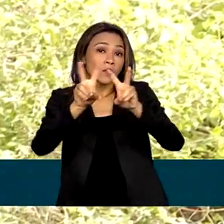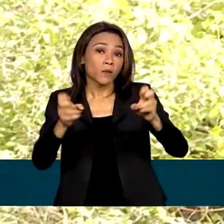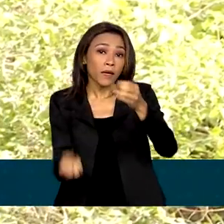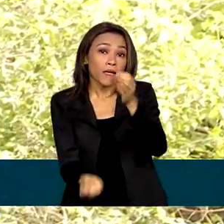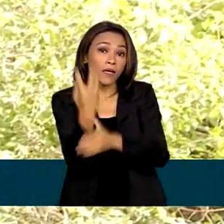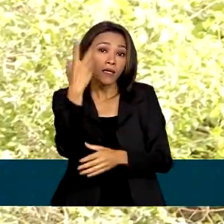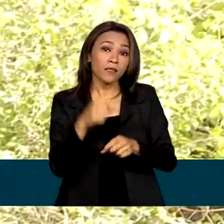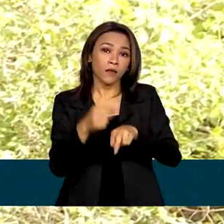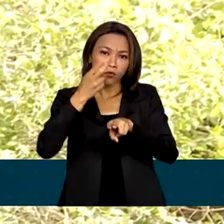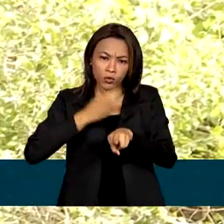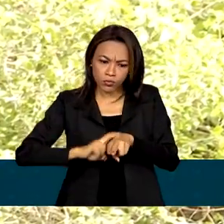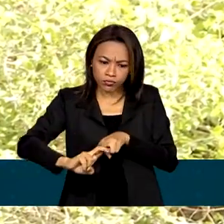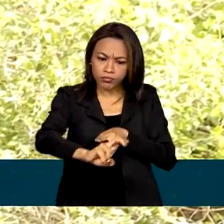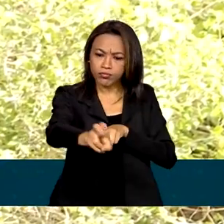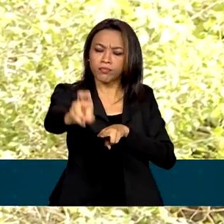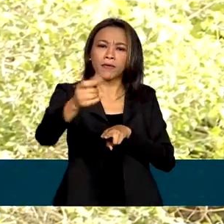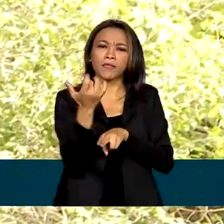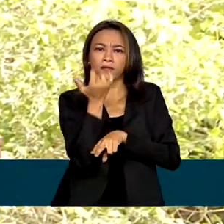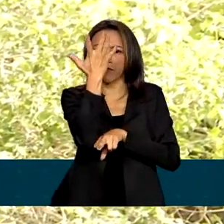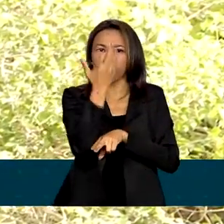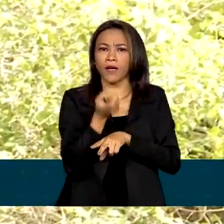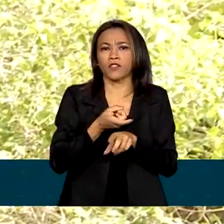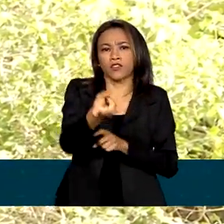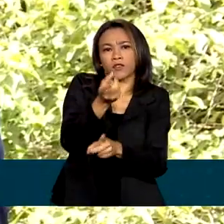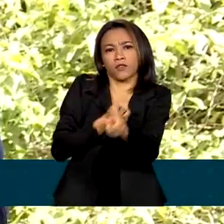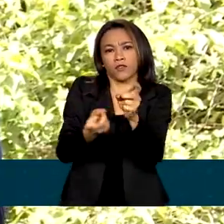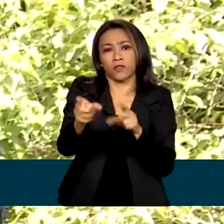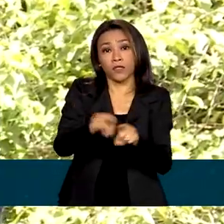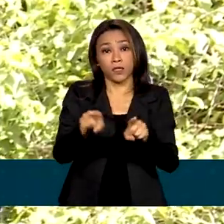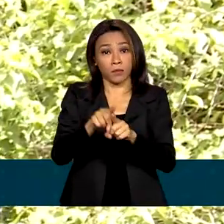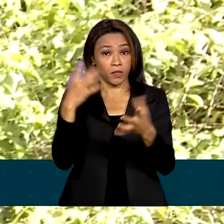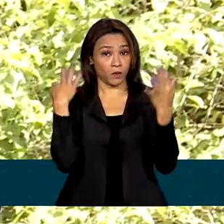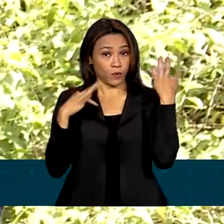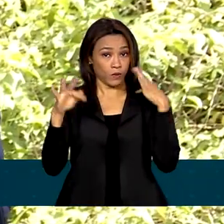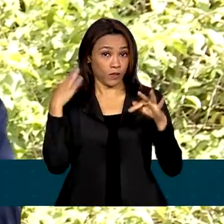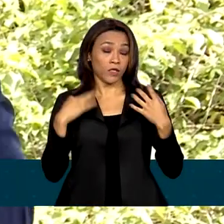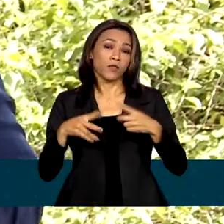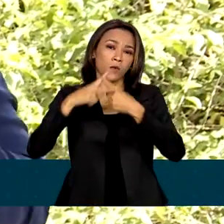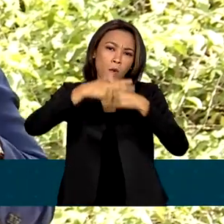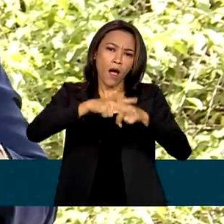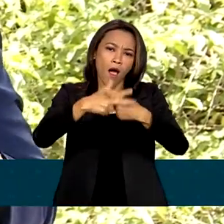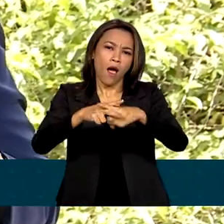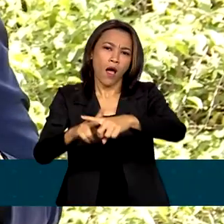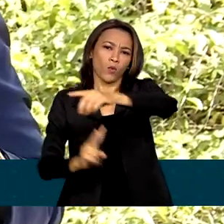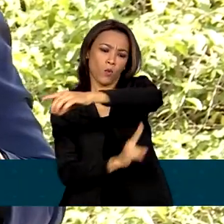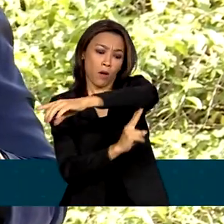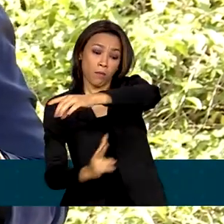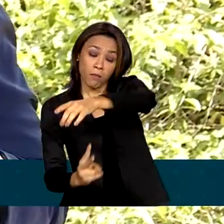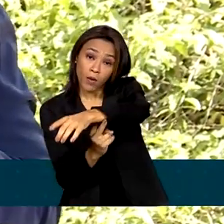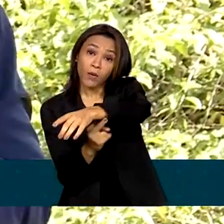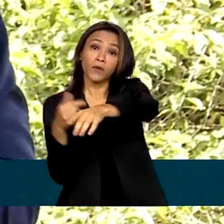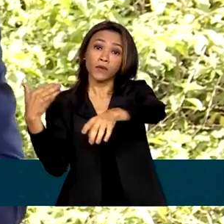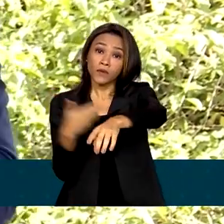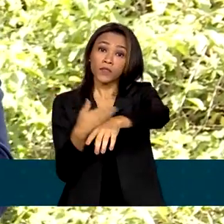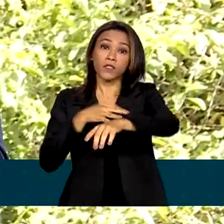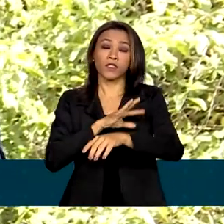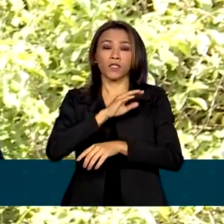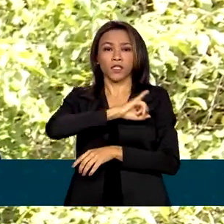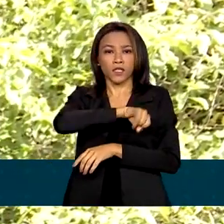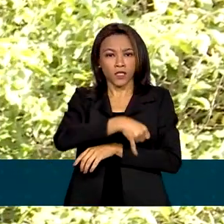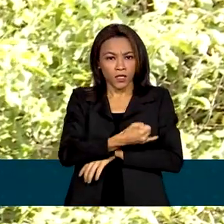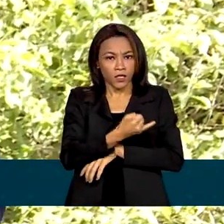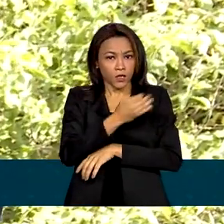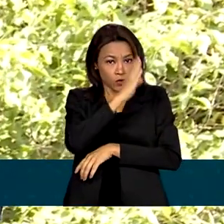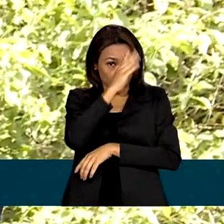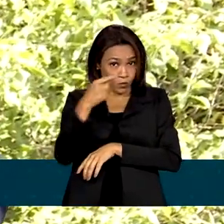hidrovia para facilitar o comércio e o turismo. Uma reforma na ponte binacional que liga as cidades de Jaguarão, no